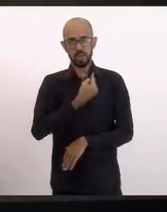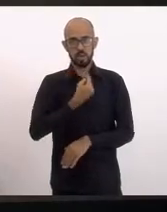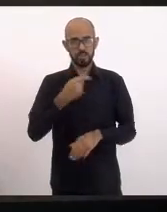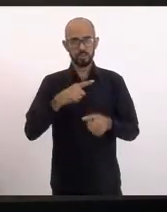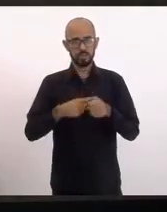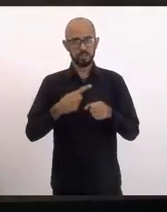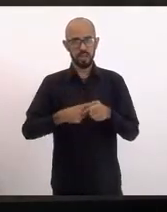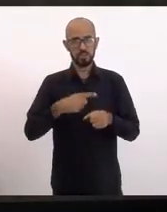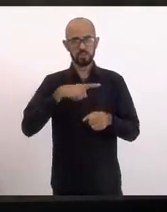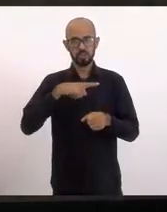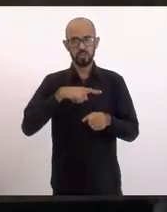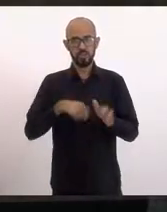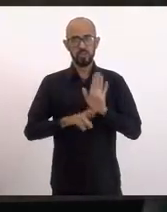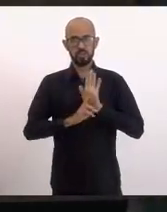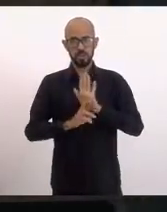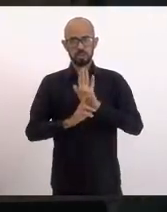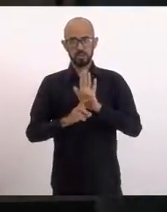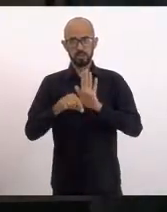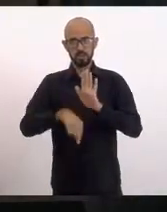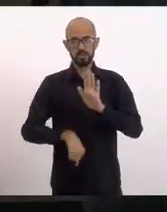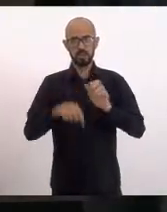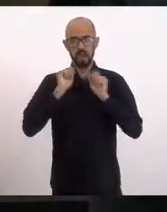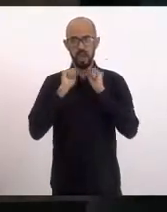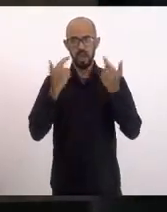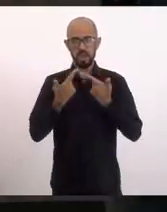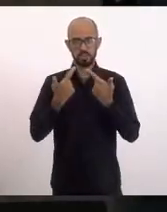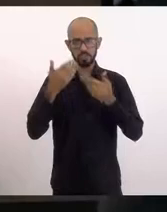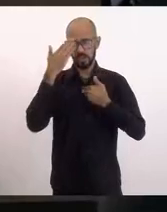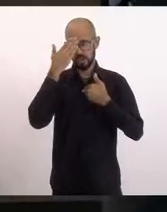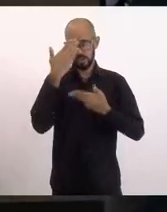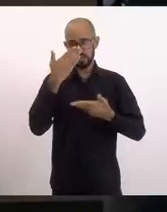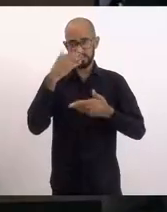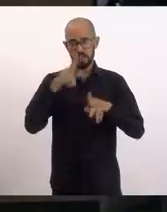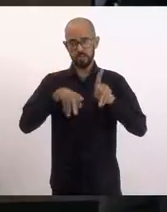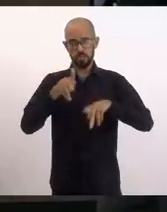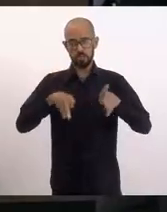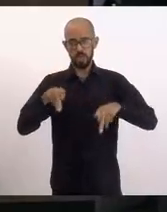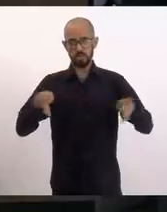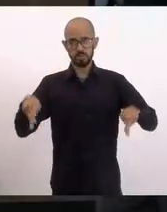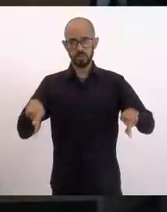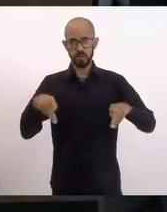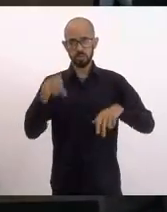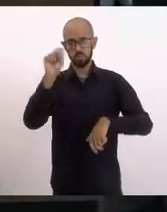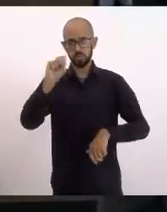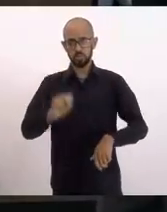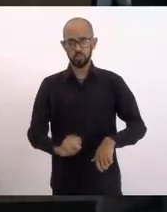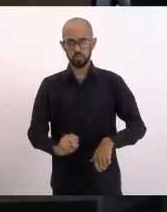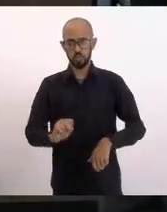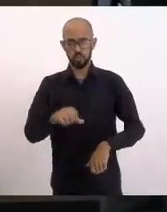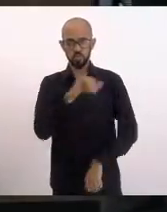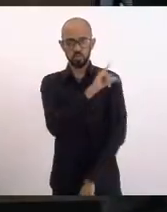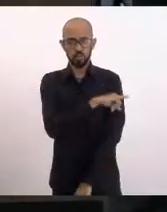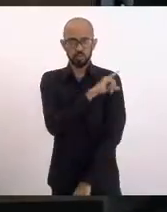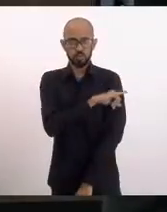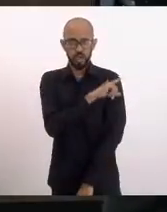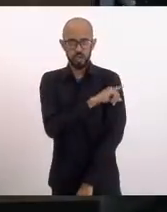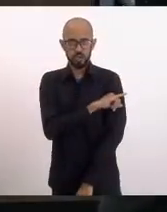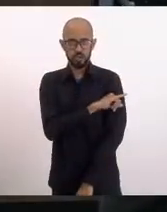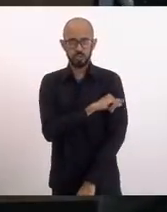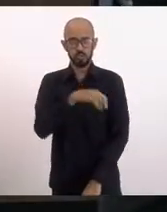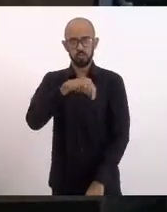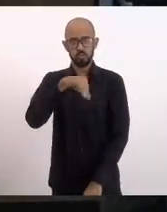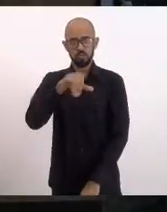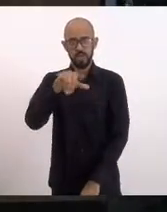voz. Quero agradecer à população do Sul Fluminense, à população do Médio